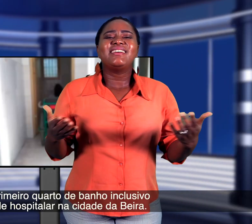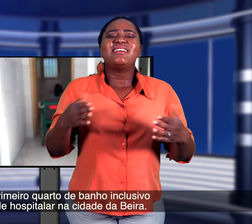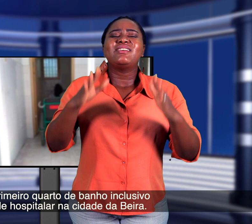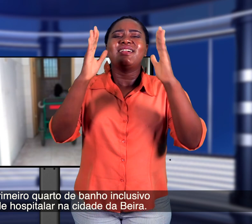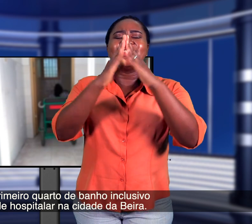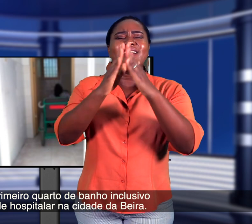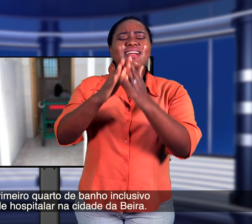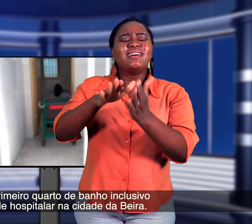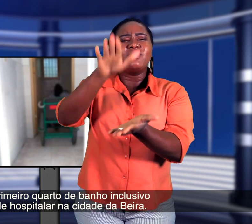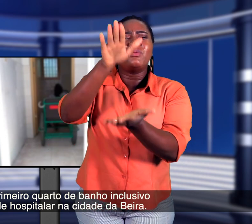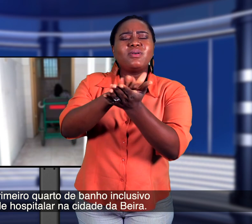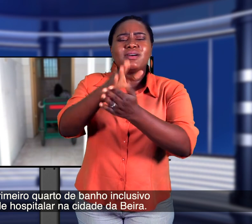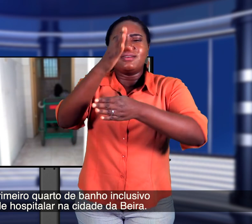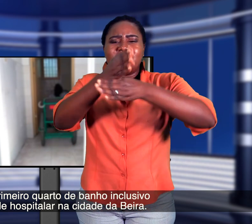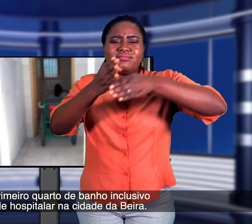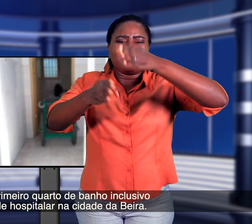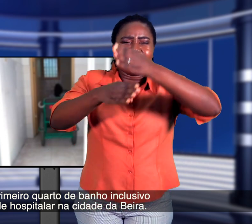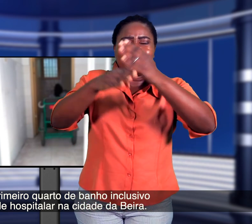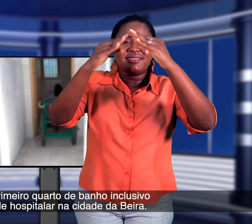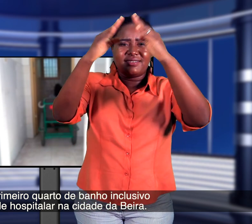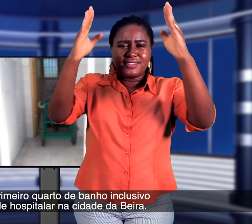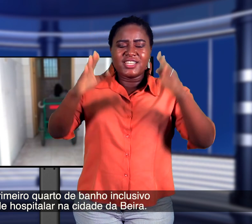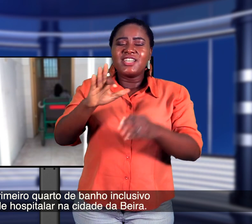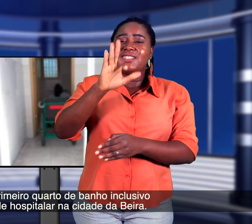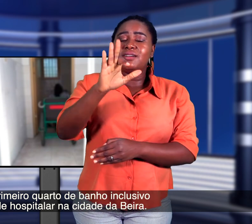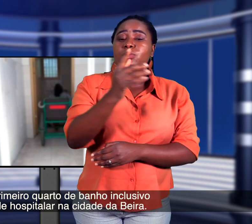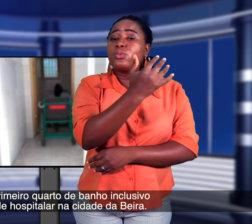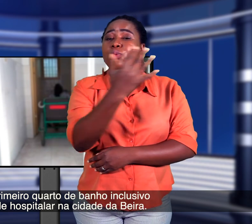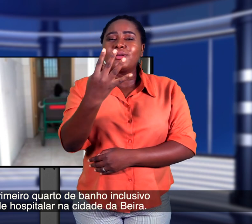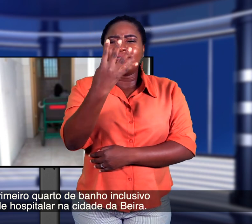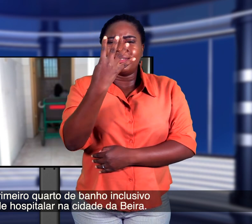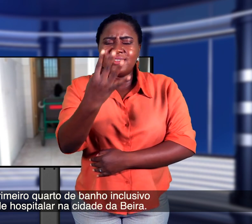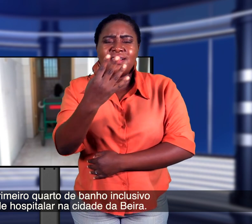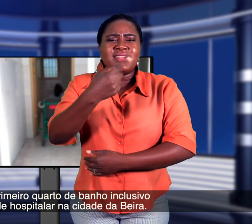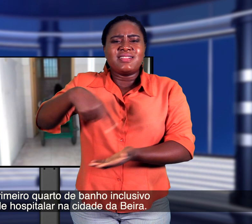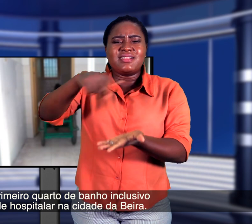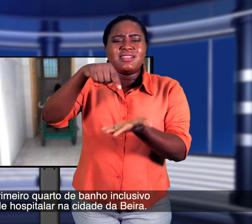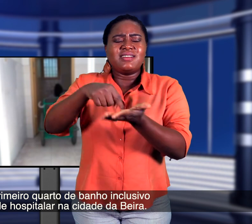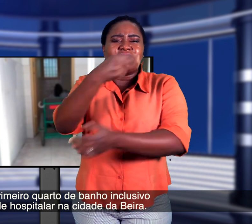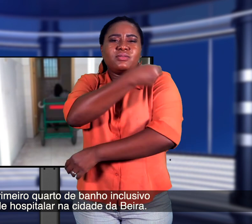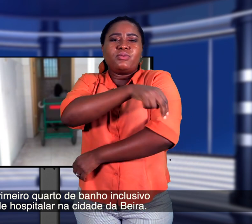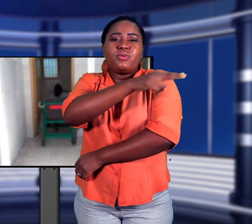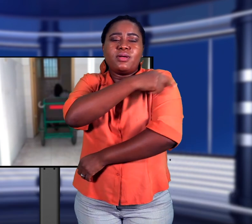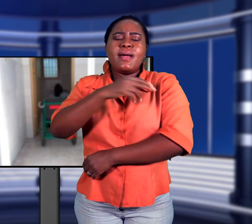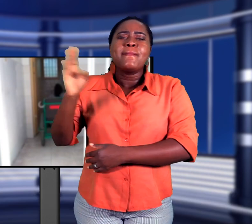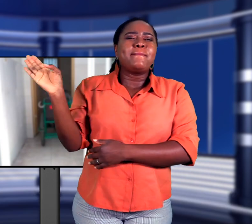construído o primeiro quarto de banho inclusivo numa unidade hospitalar na cidade da